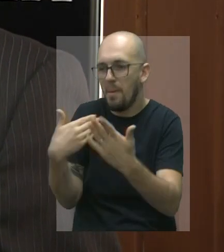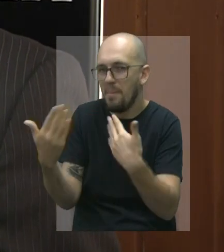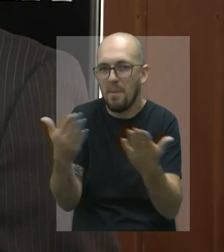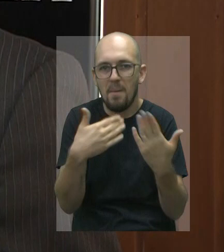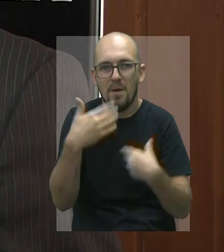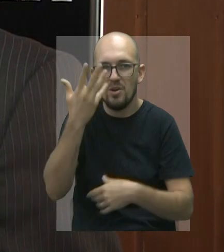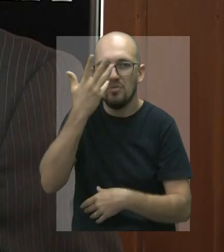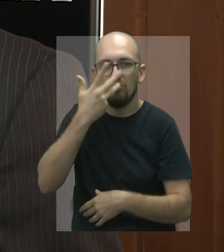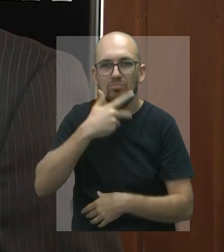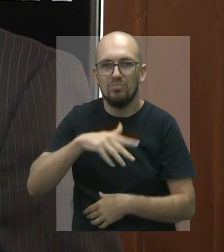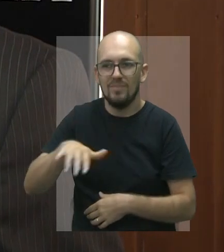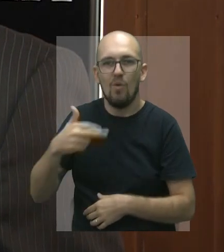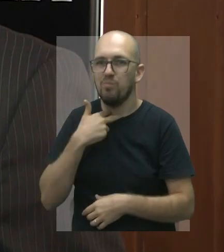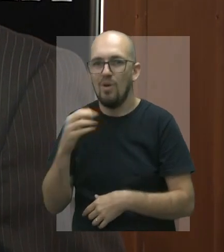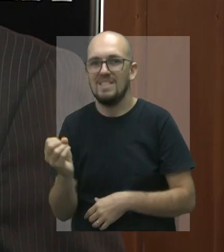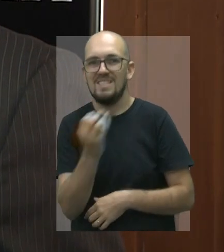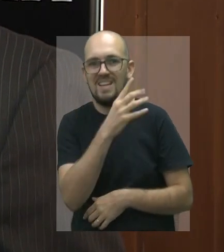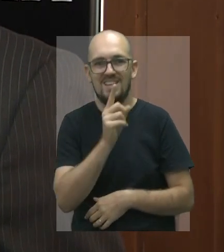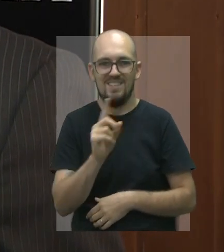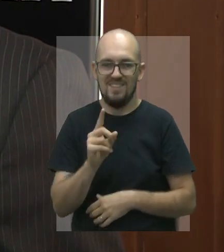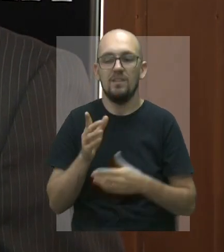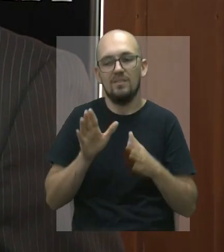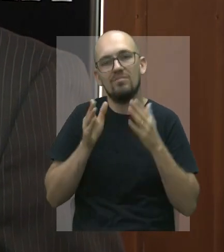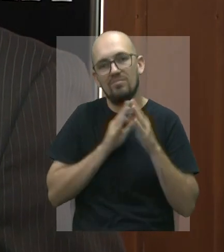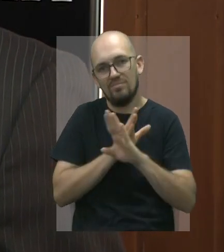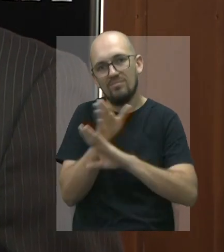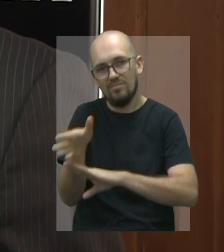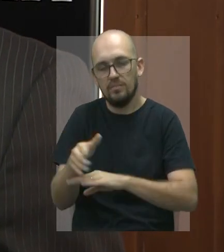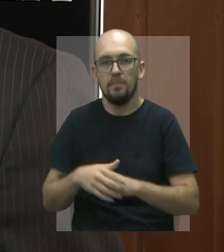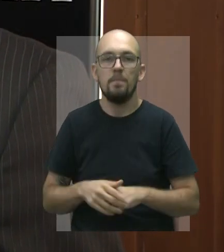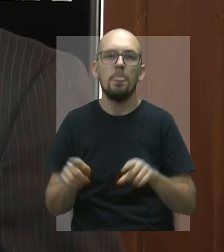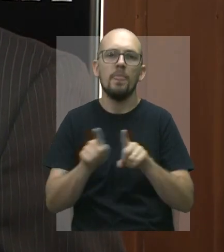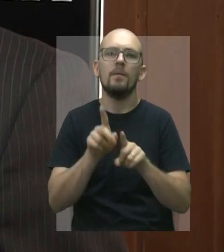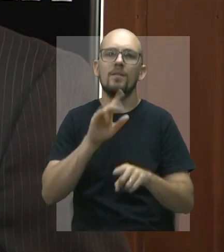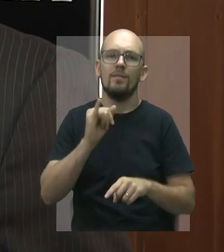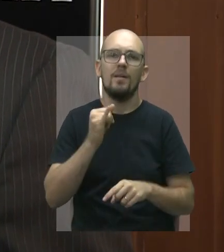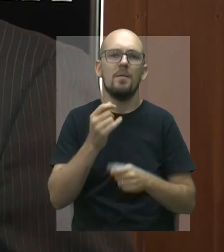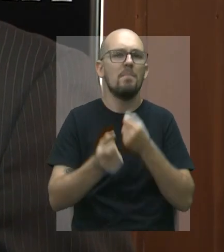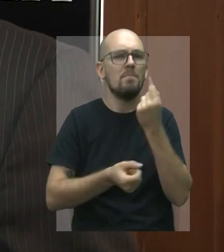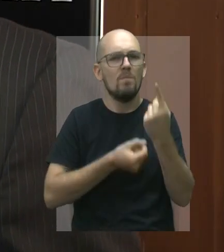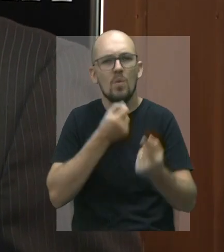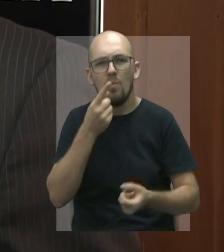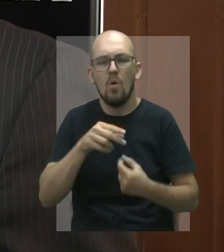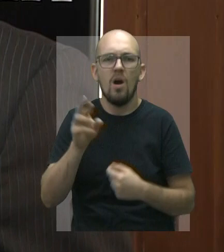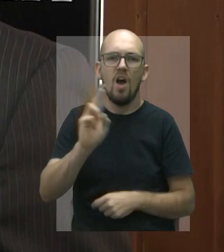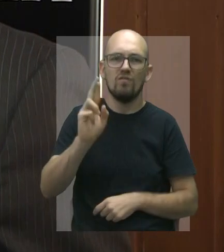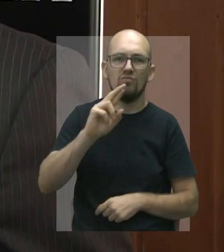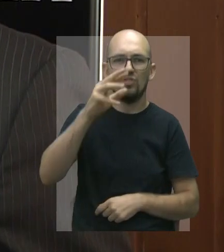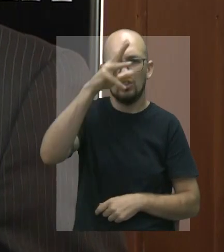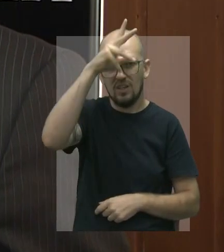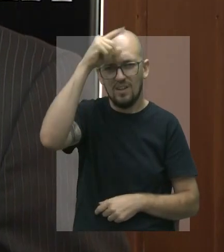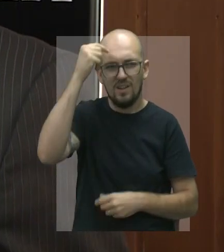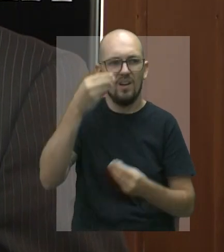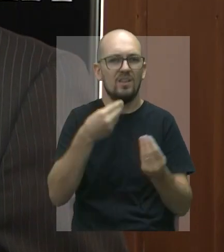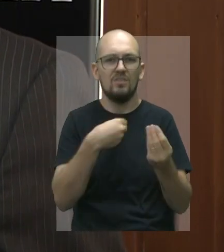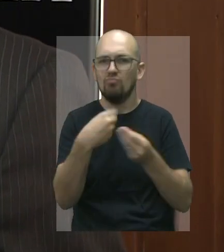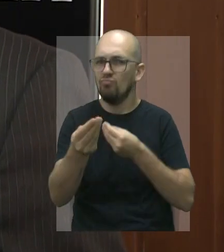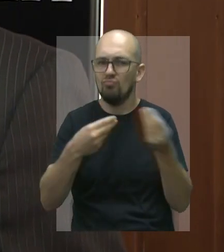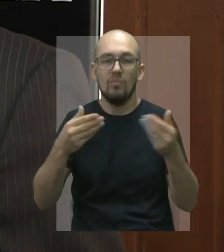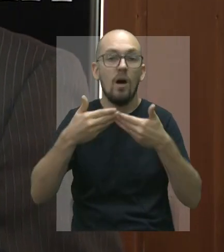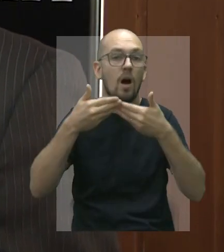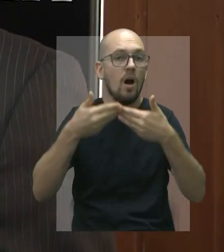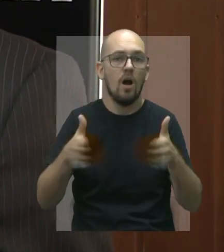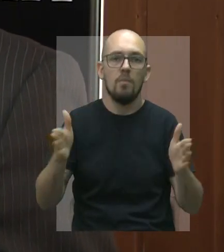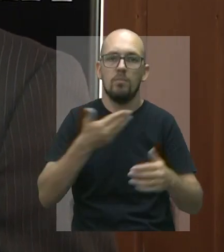com a apresentação do canil, teremos também lá distribuição de pipoca e refrigerantes. Então, são vários eventos abertos ao